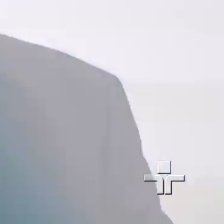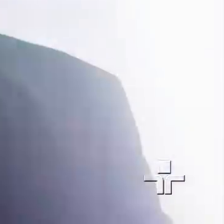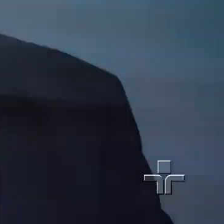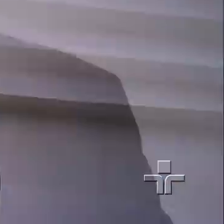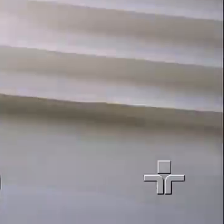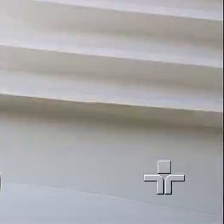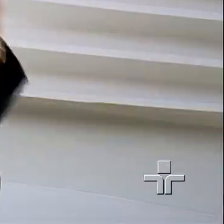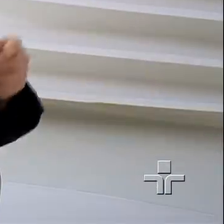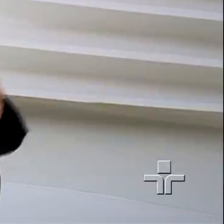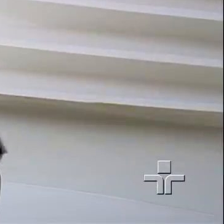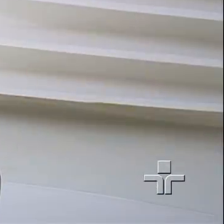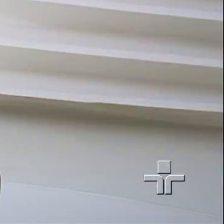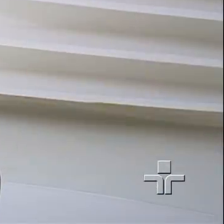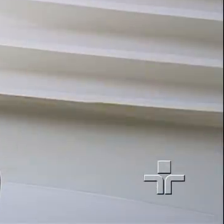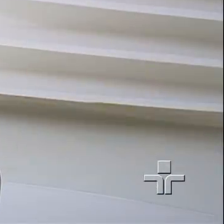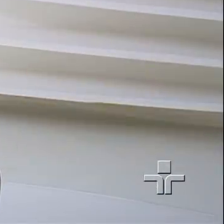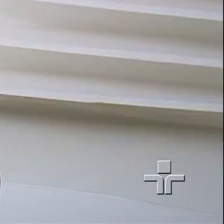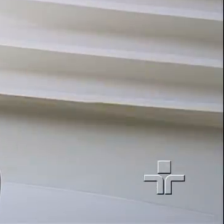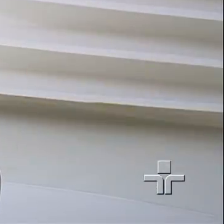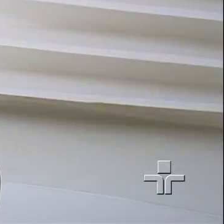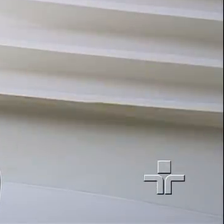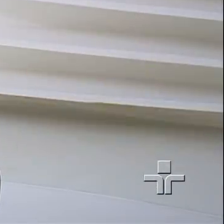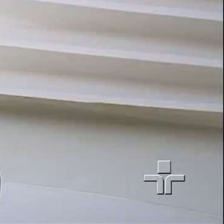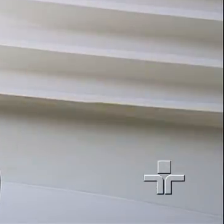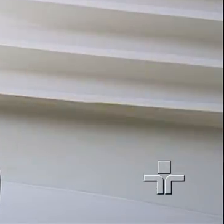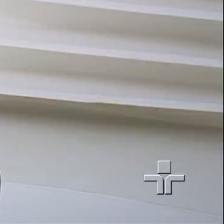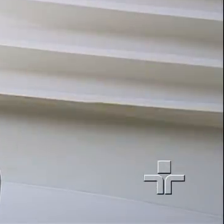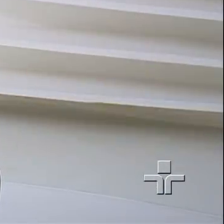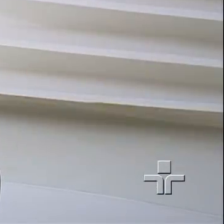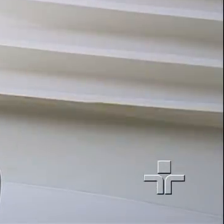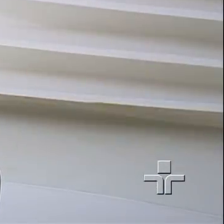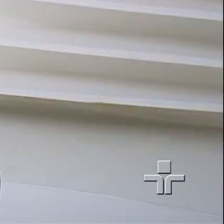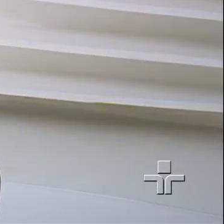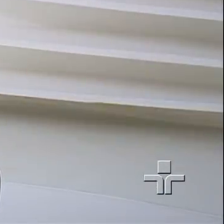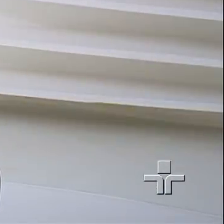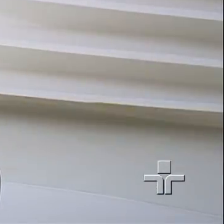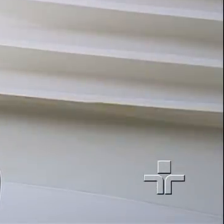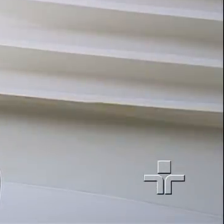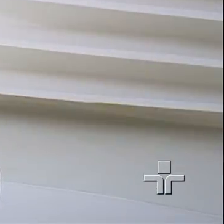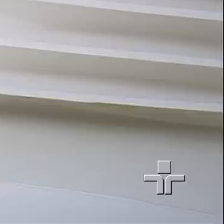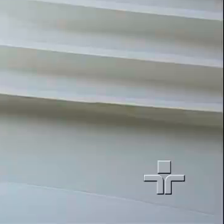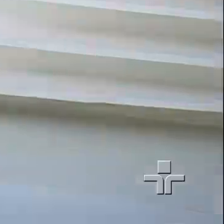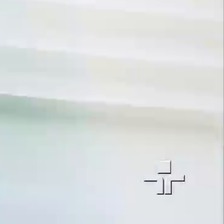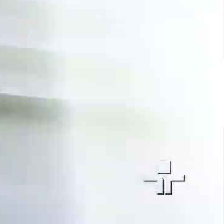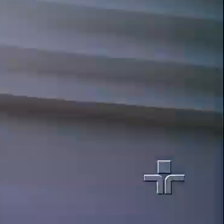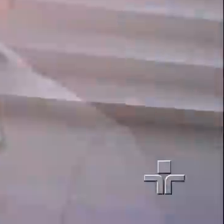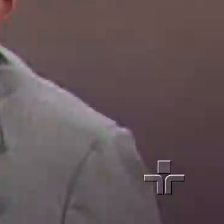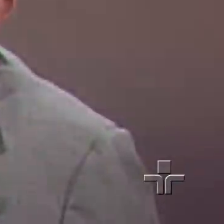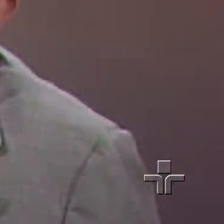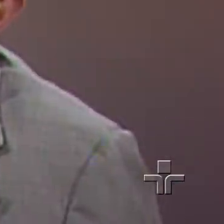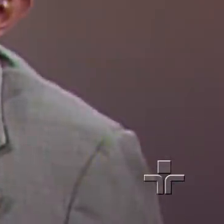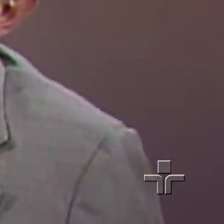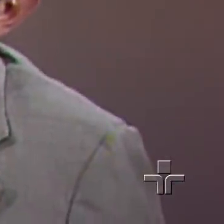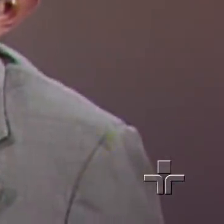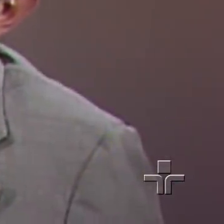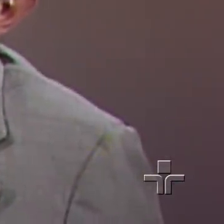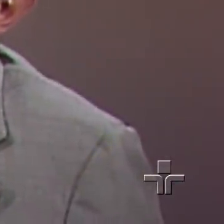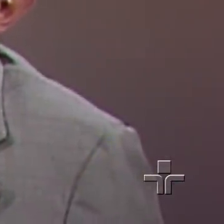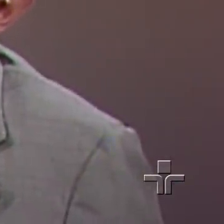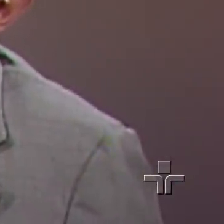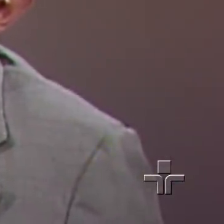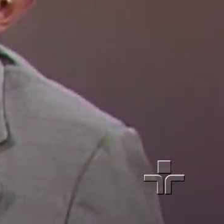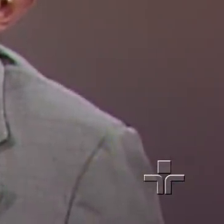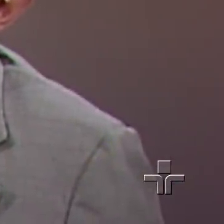inspiração. Começar a entender que não era possível mais continuar aquela situação. A gente está empenhado